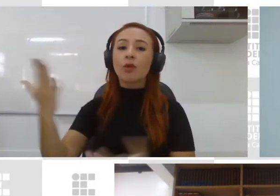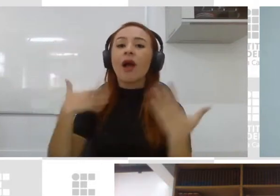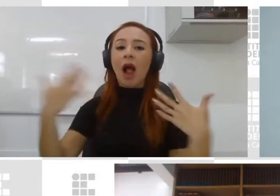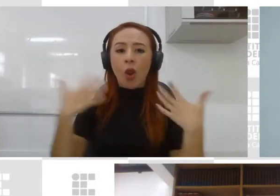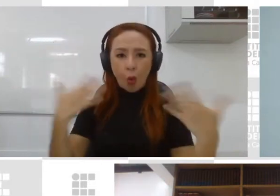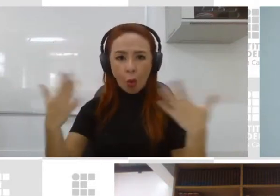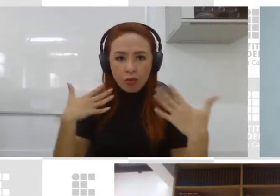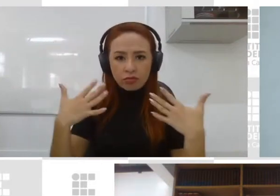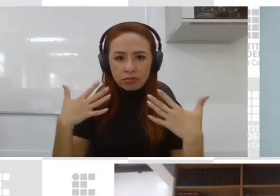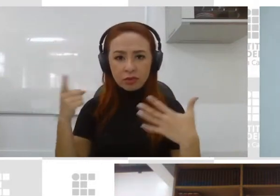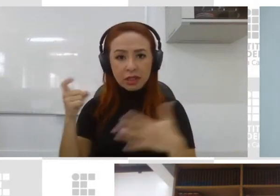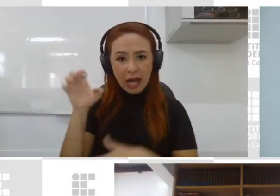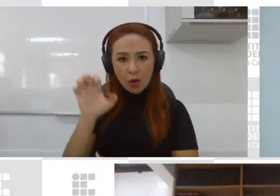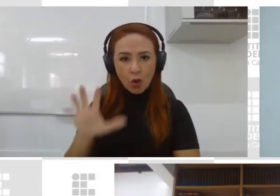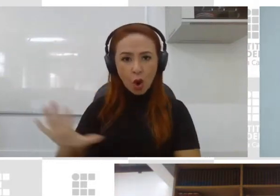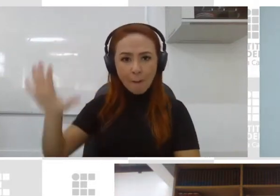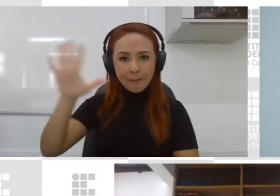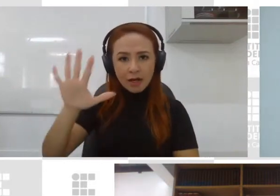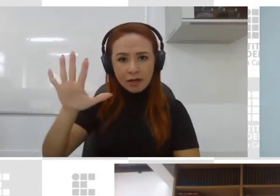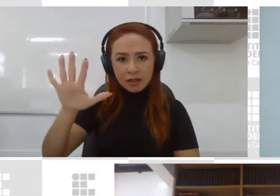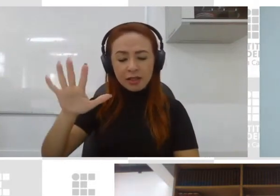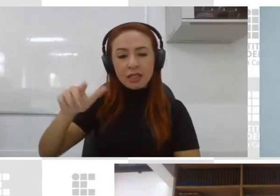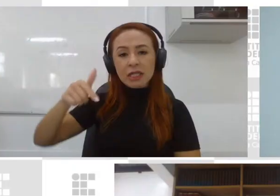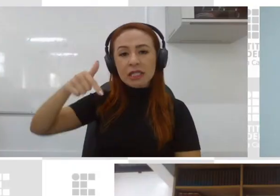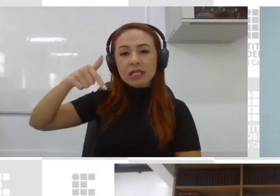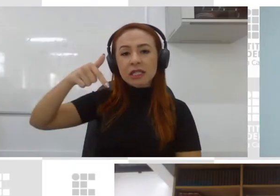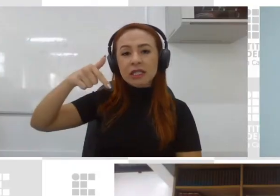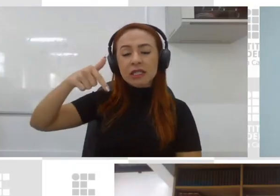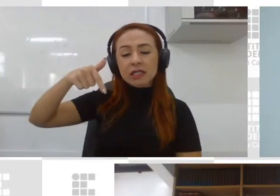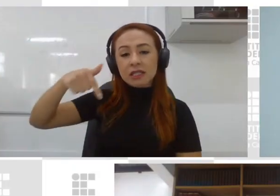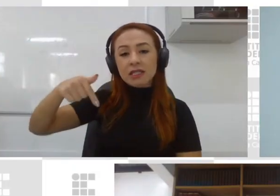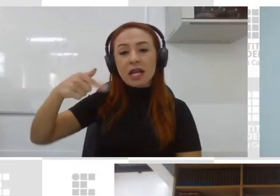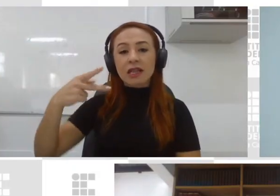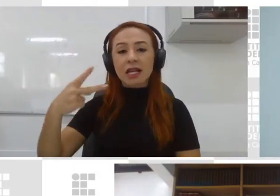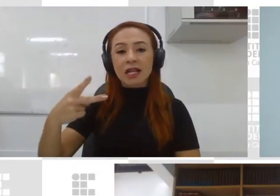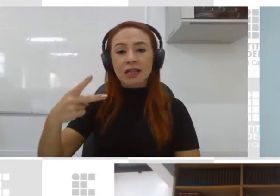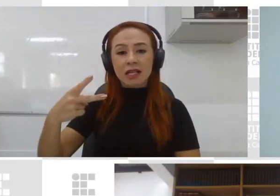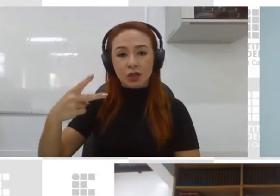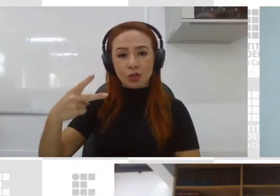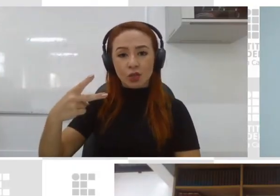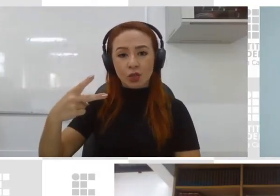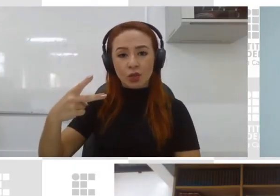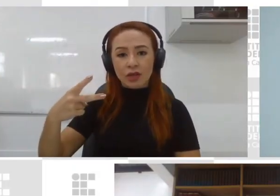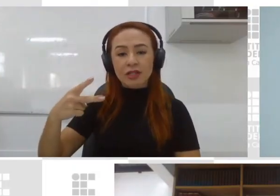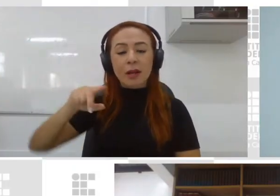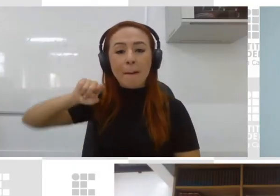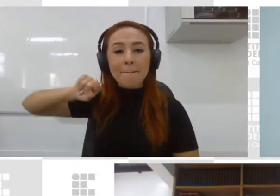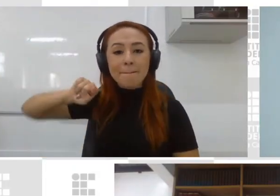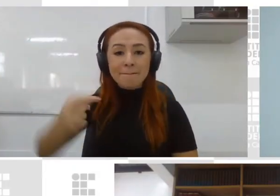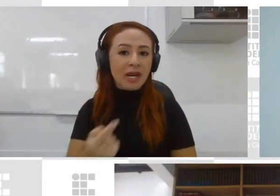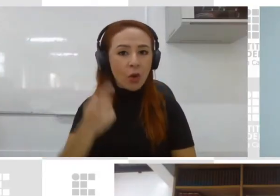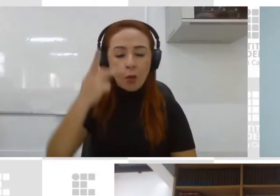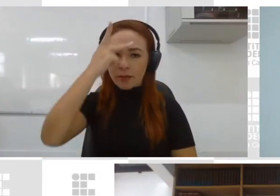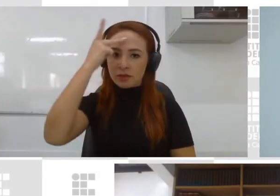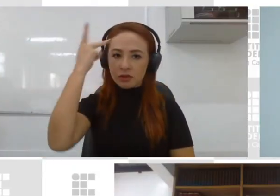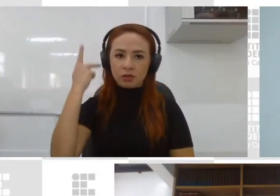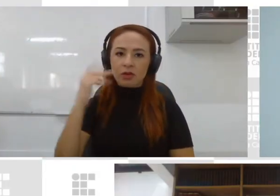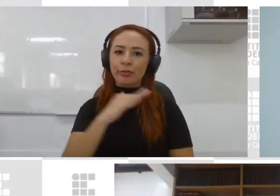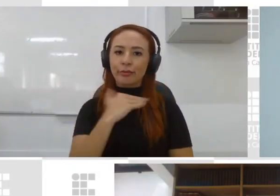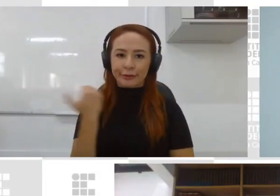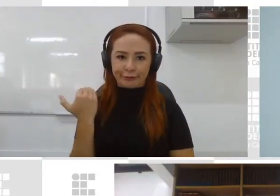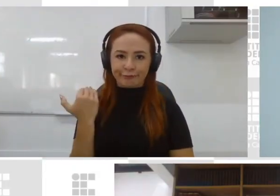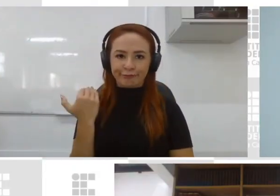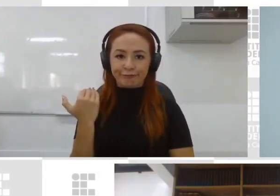Europa? Porque a Europa tem dados muito precisos em relação a isso. Nós não temos esses dados aqui, mas provavelmente no Brasil foi ainda pior. E,